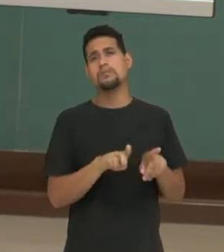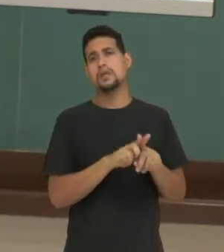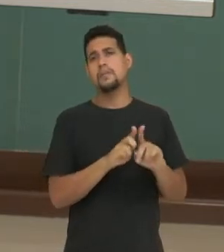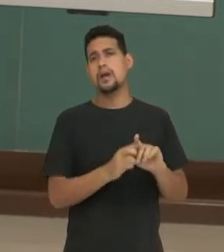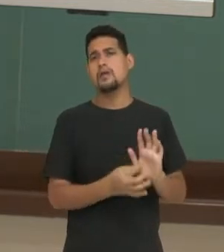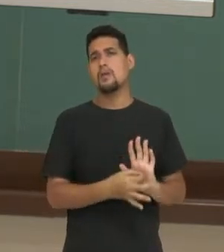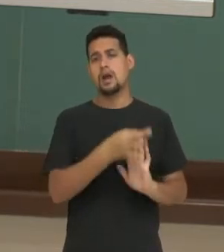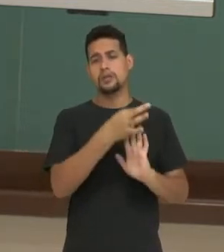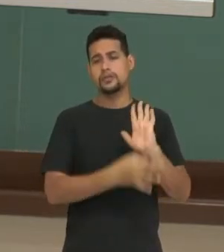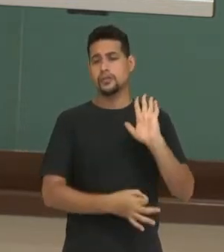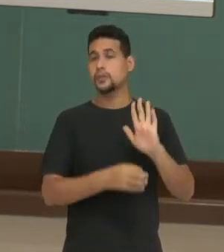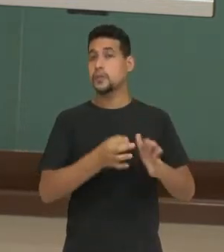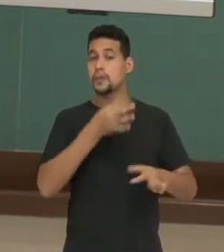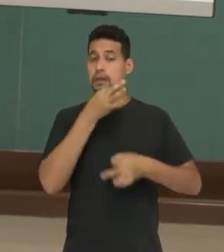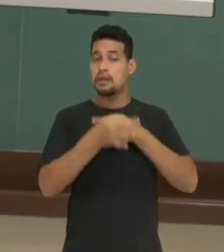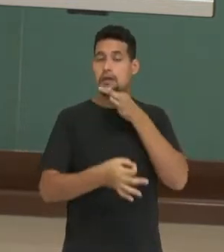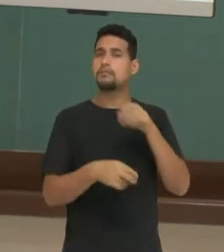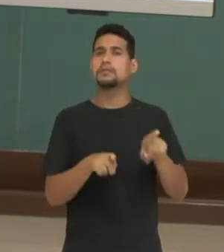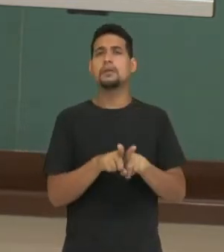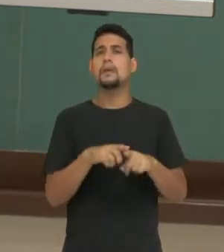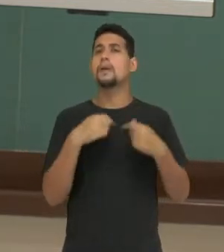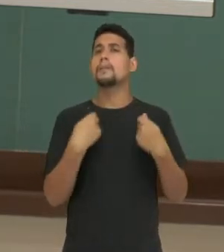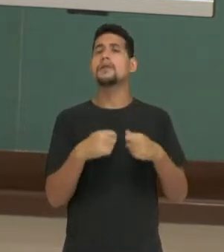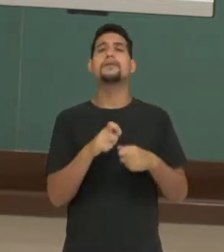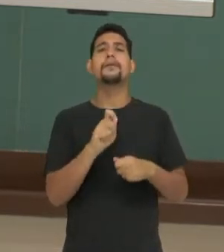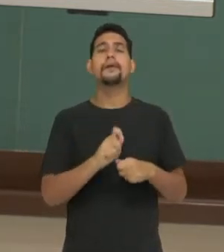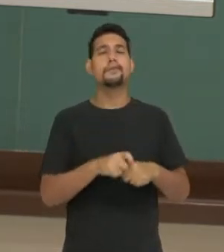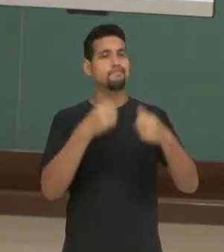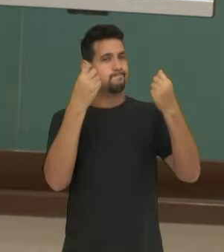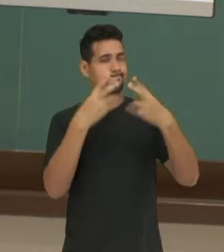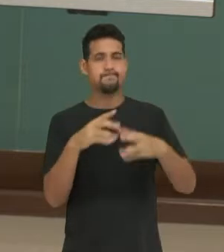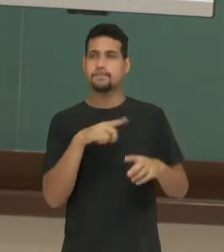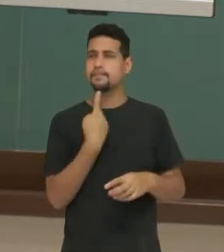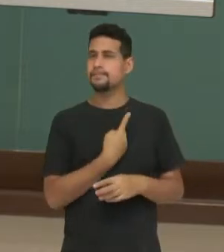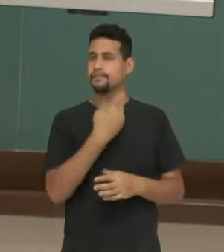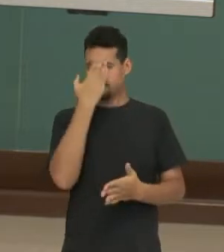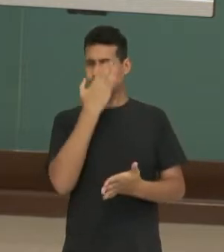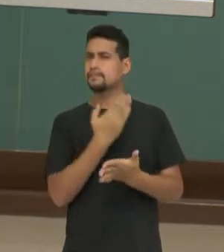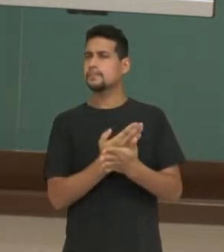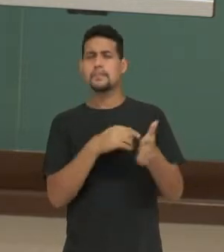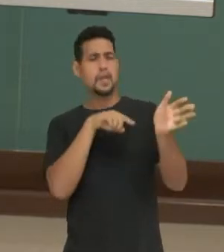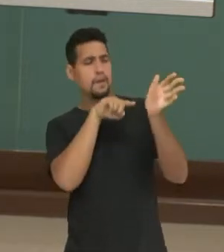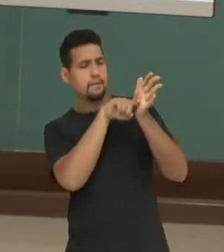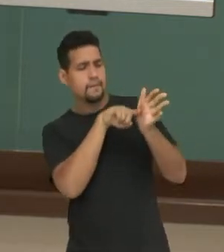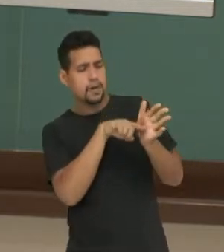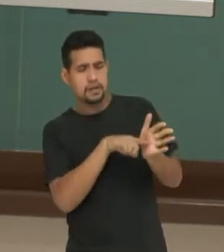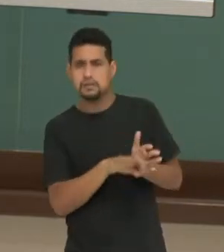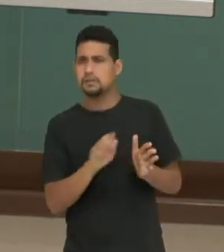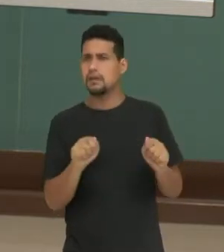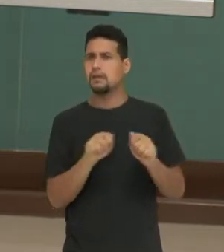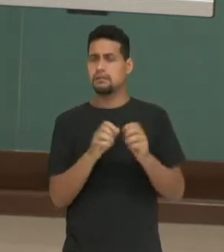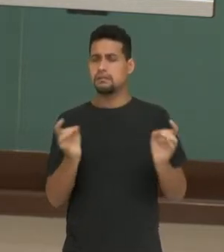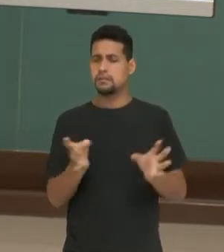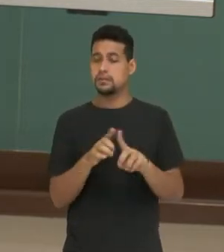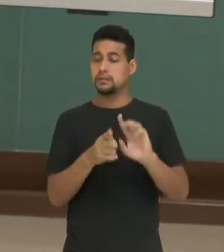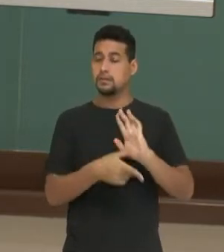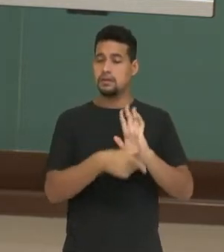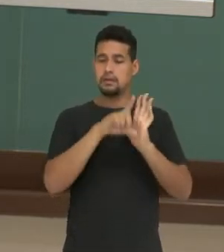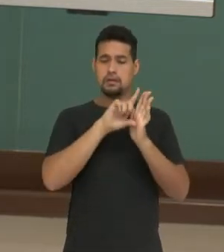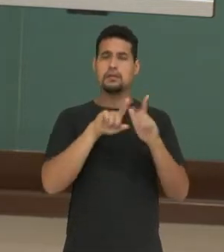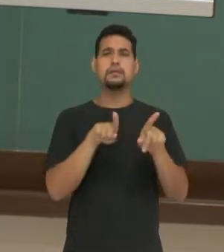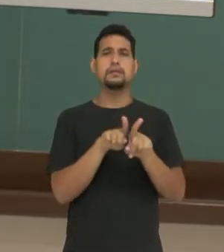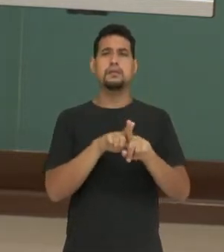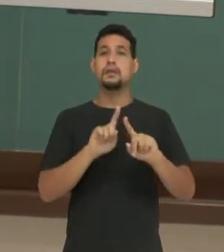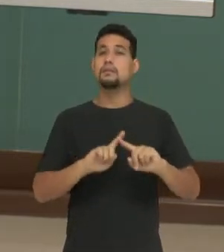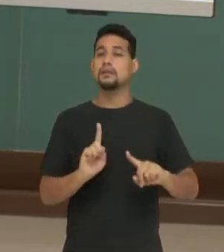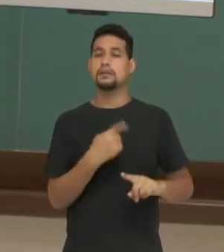opinião. Nós precisamos trazer o quê? Elementos aí convincentes, pesquisas feitas, né, anteriormente,